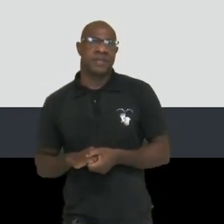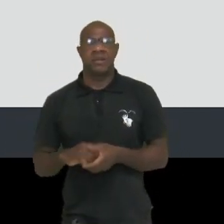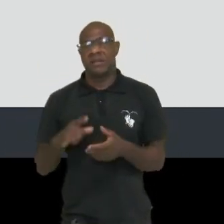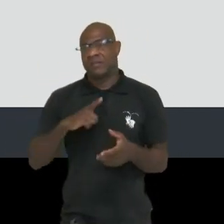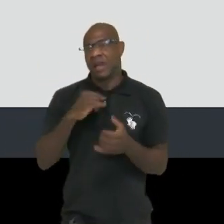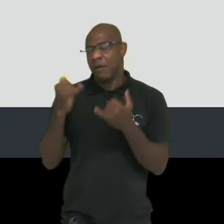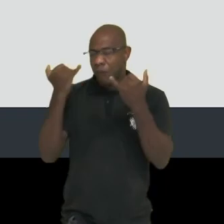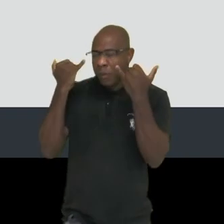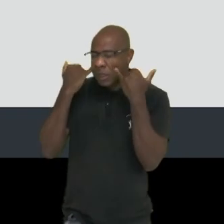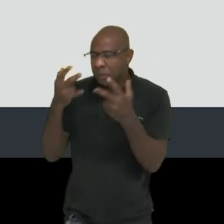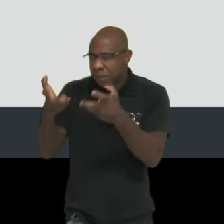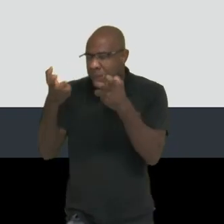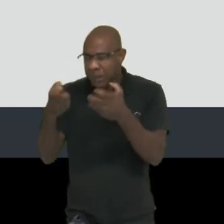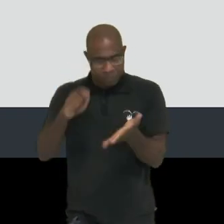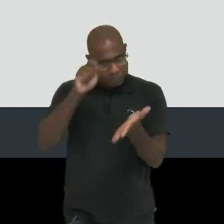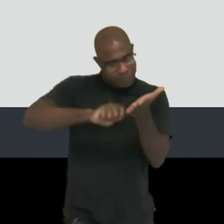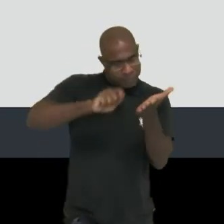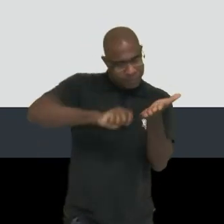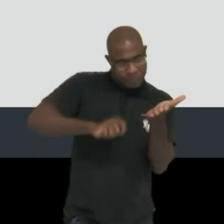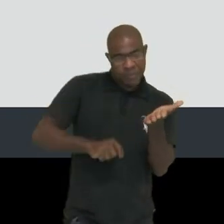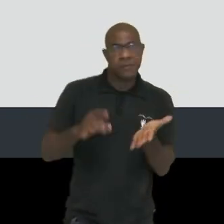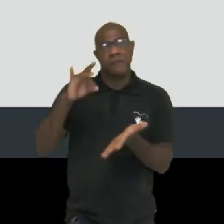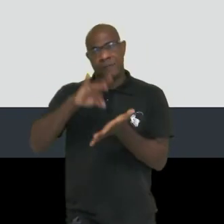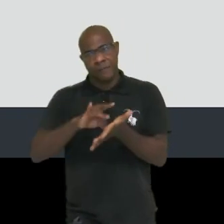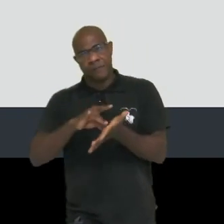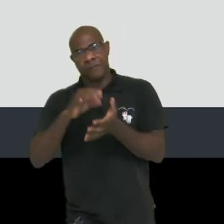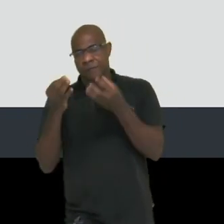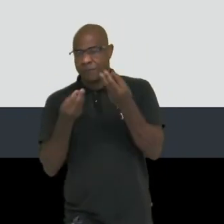informações verdadeiras sobre você.